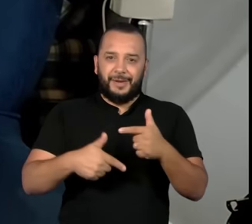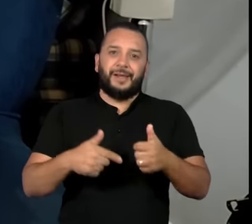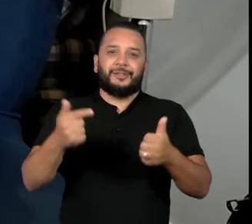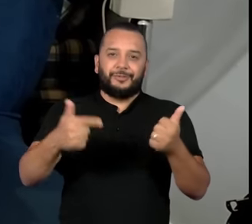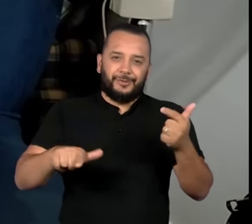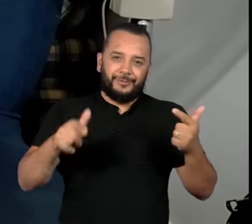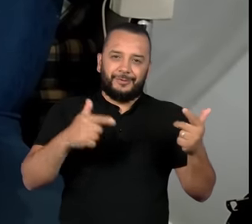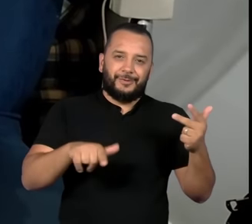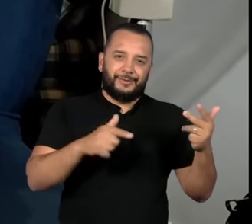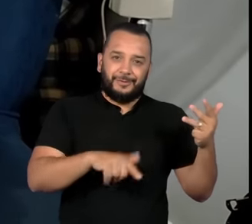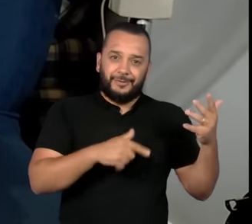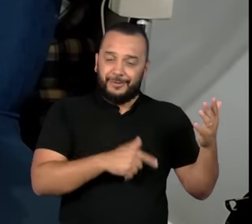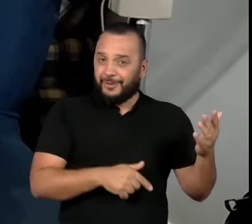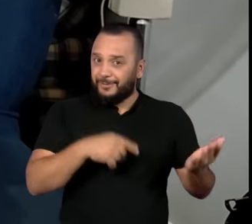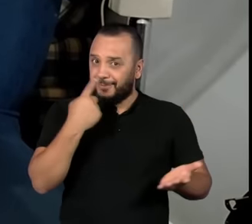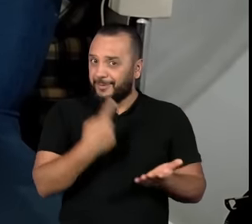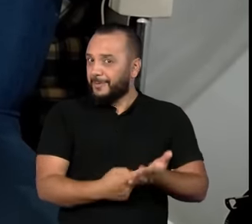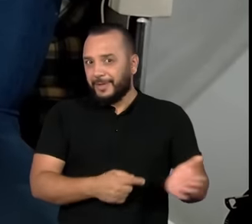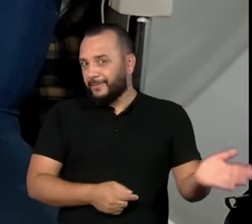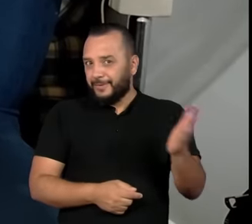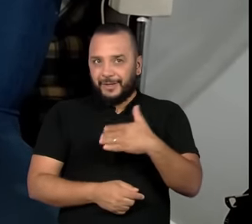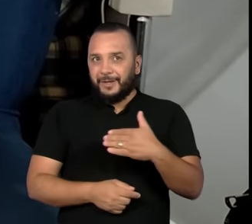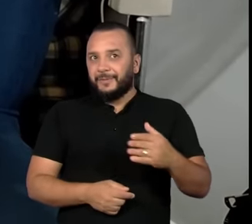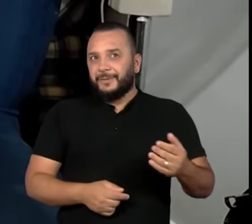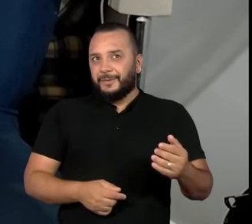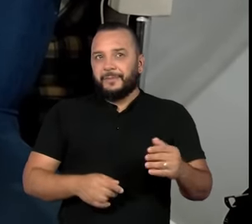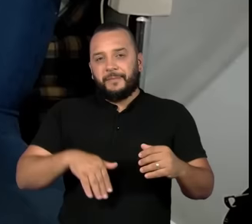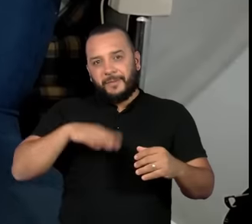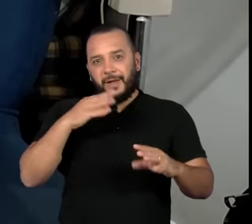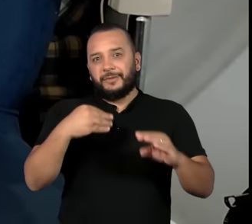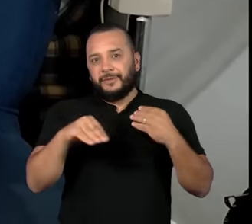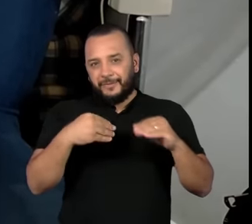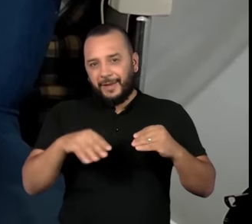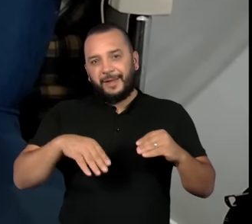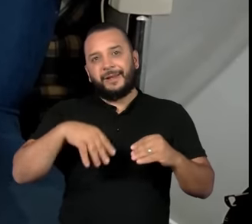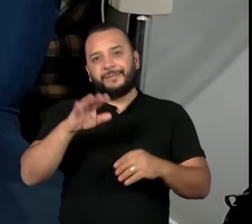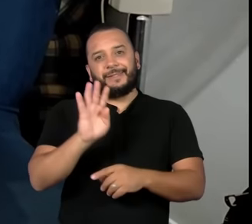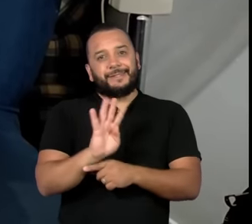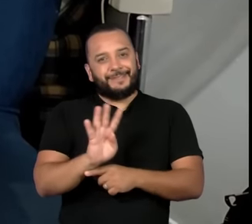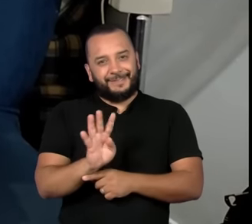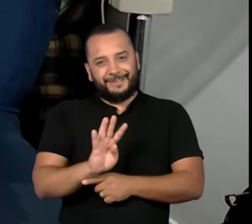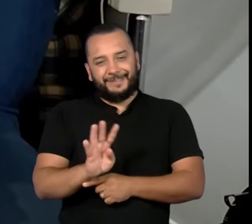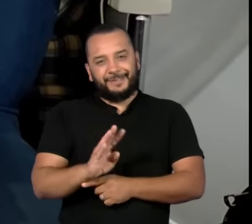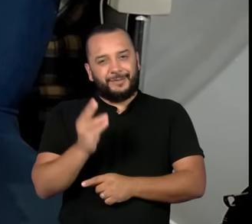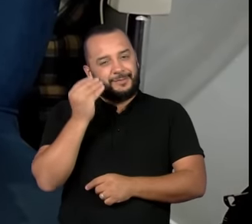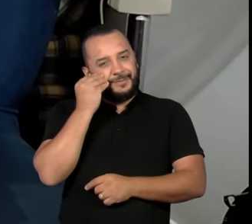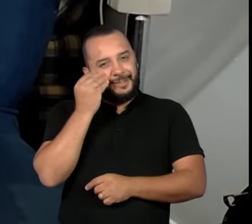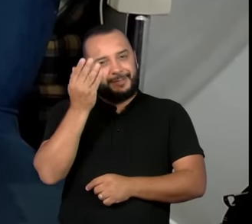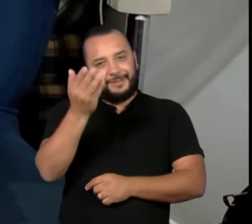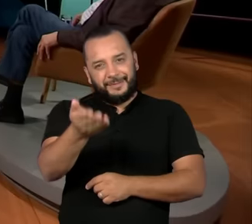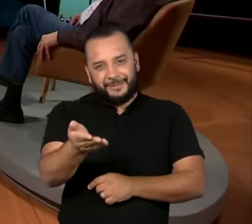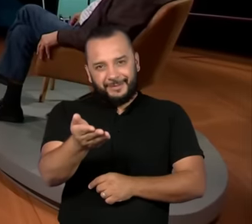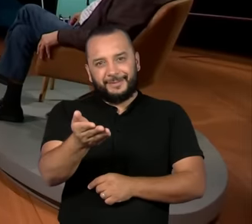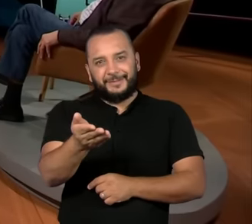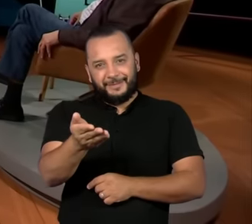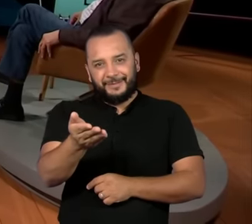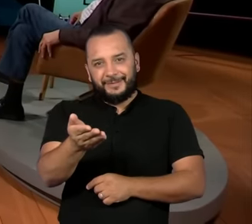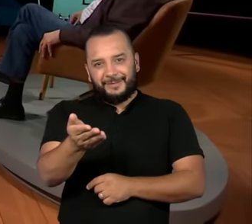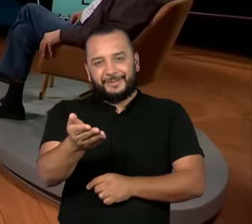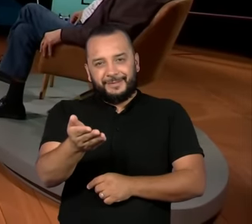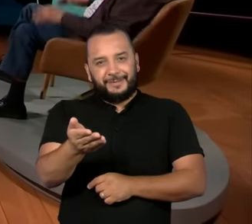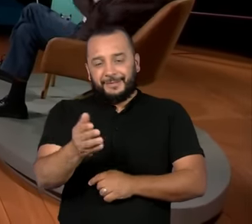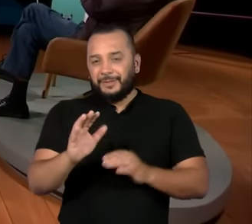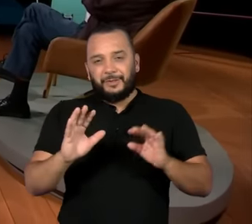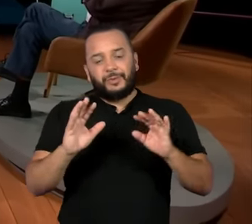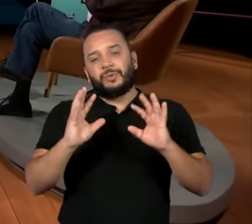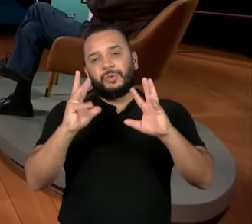ainda. Vamos lá, vamos fazer mais coisas, mais novelas, mais filmes. Um beijo no teu coração e em todos os